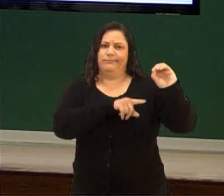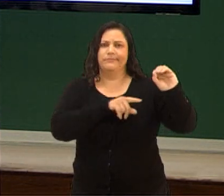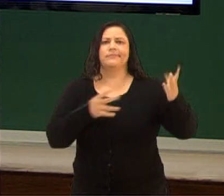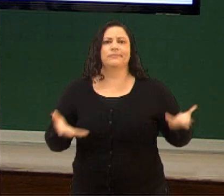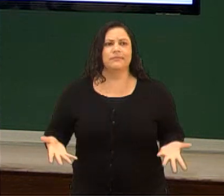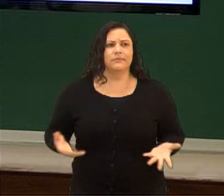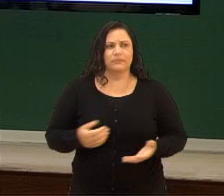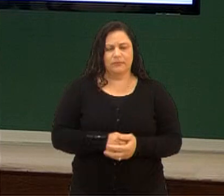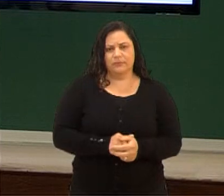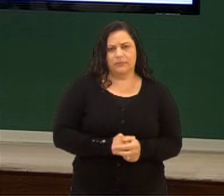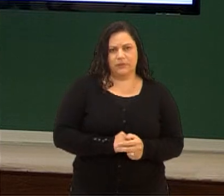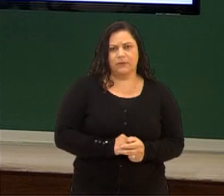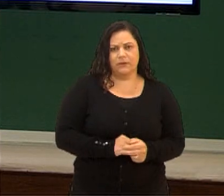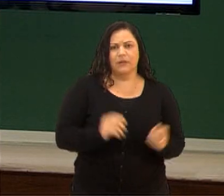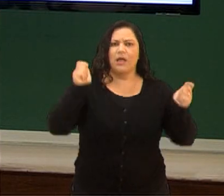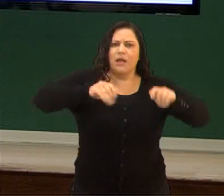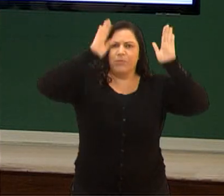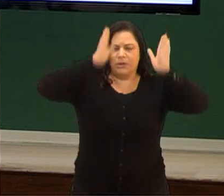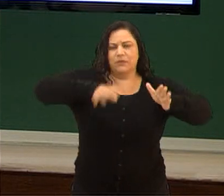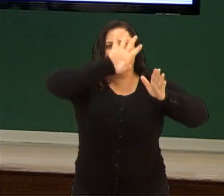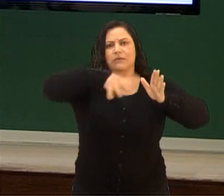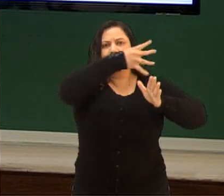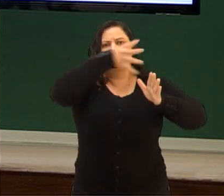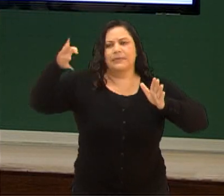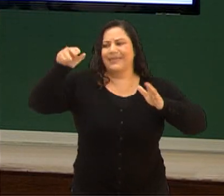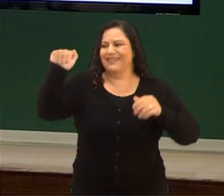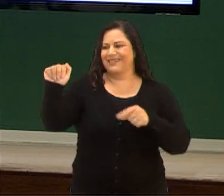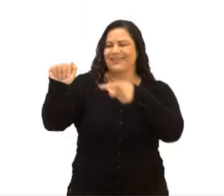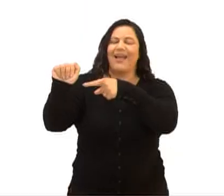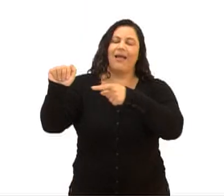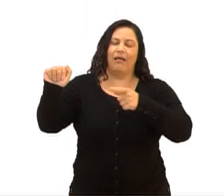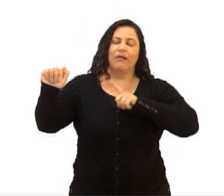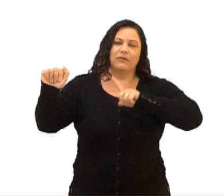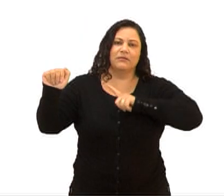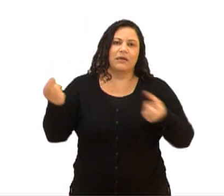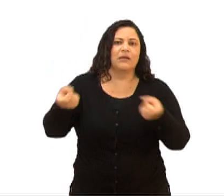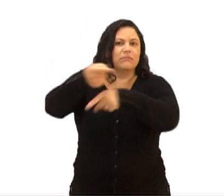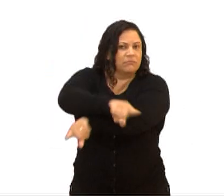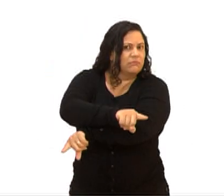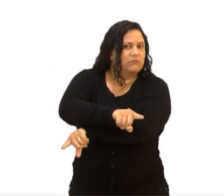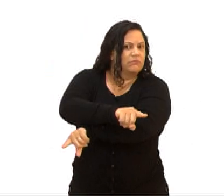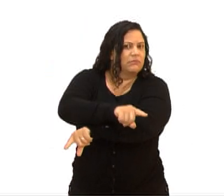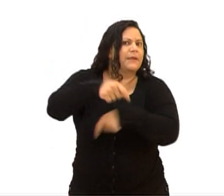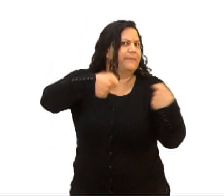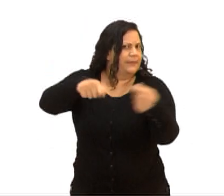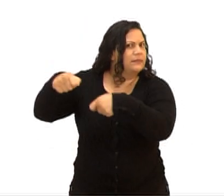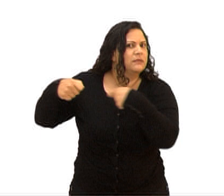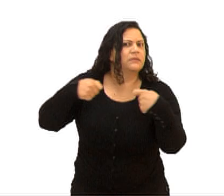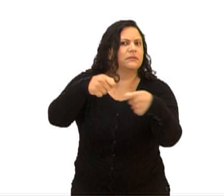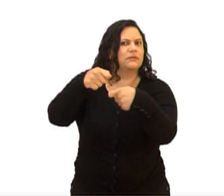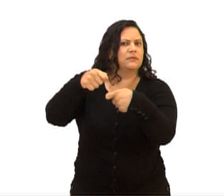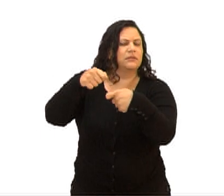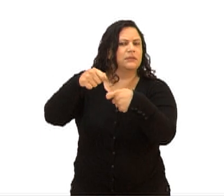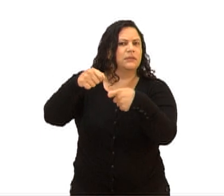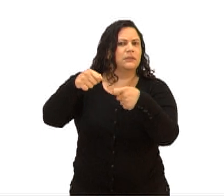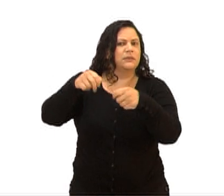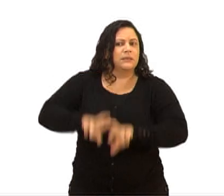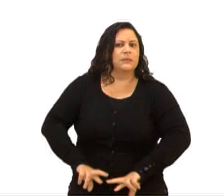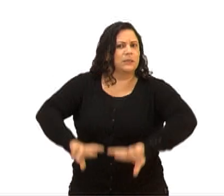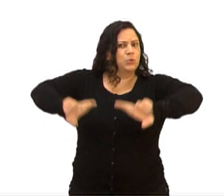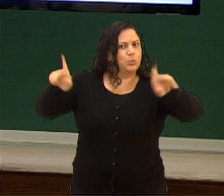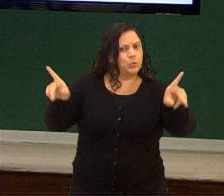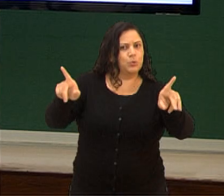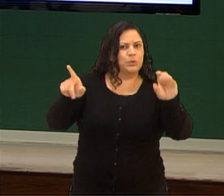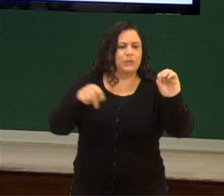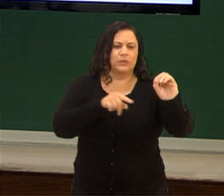aí. Para que uma matriz A tenha a sua inversa, então é necessário que o determinante dessa matriz seja diferente de